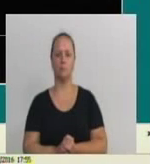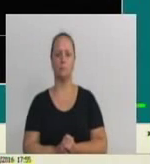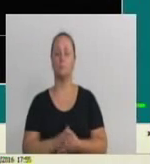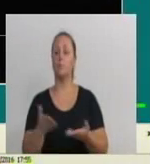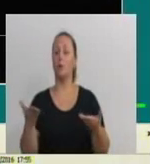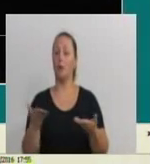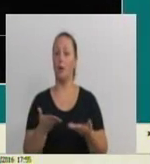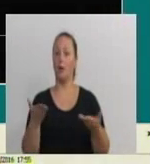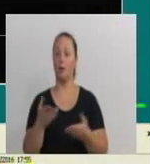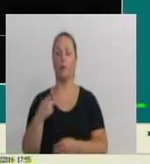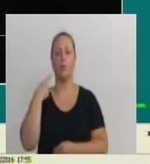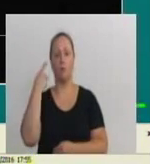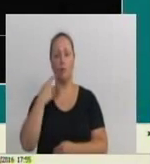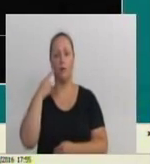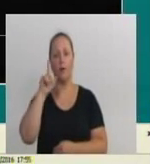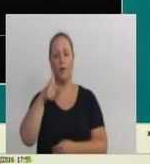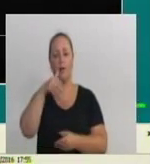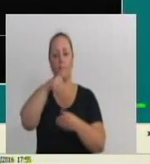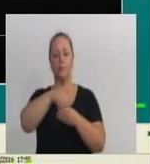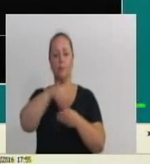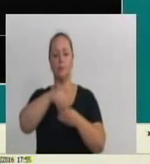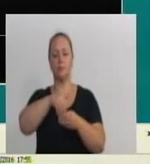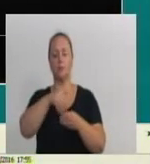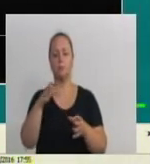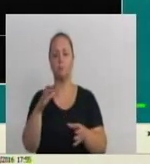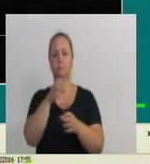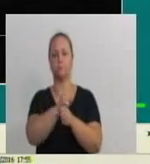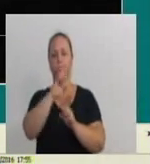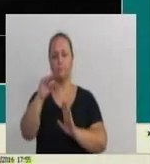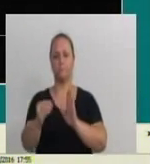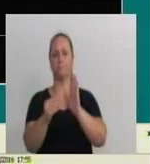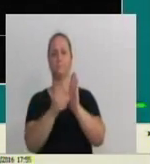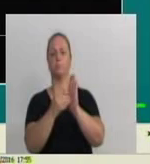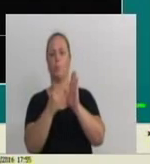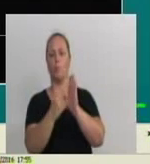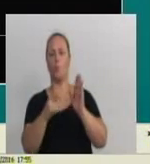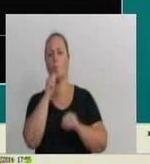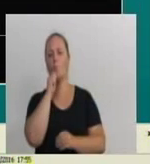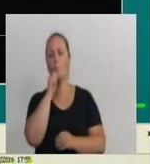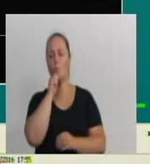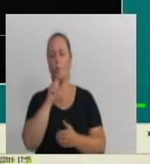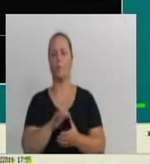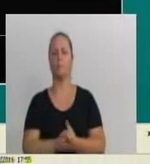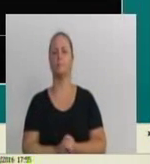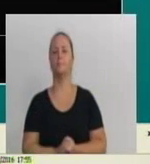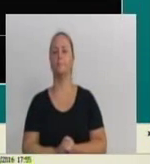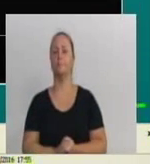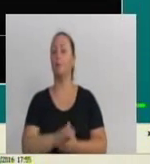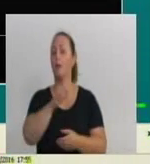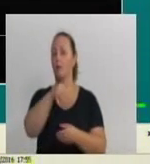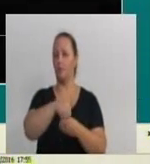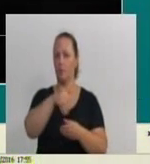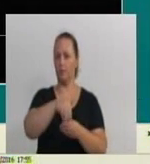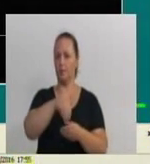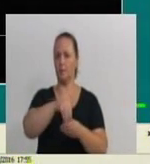Agora, senhores vereadores, é a votação englobada dos requerimentos não destacados. Votação englobada